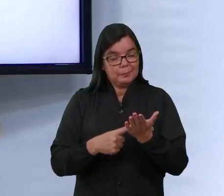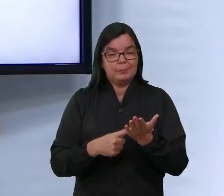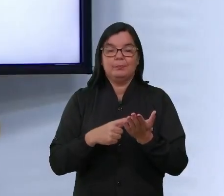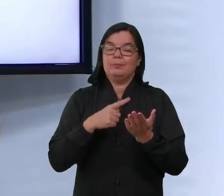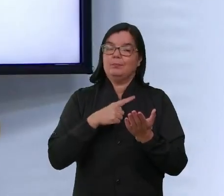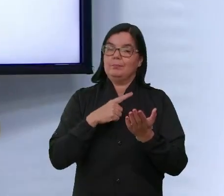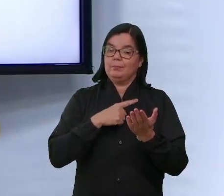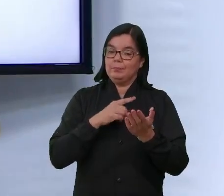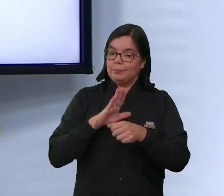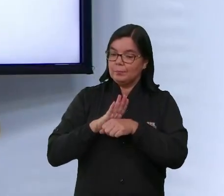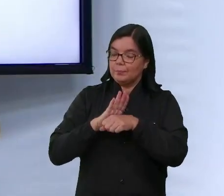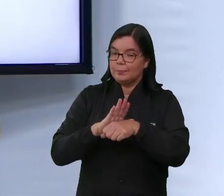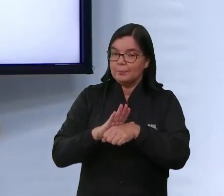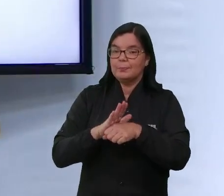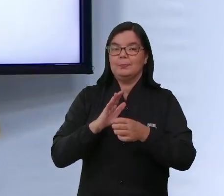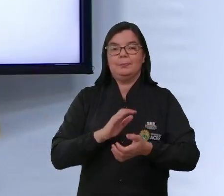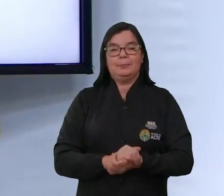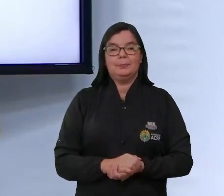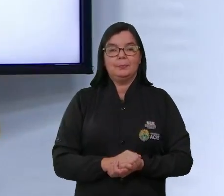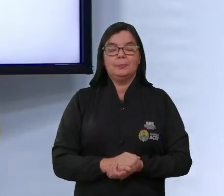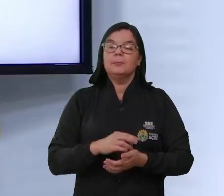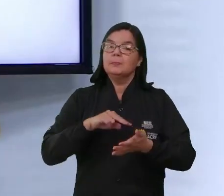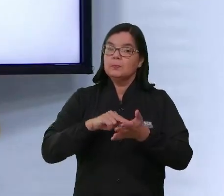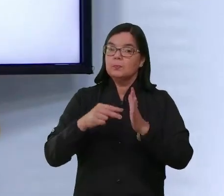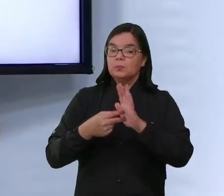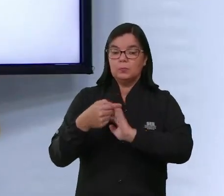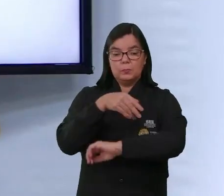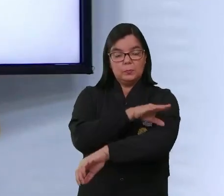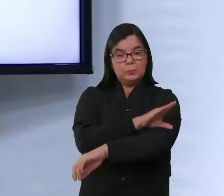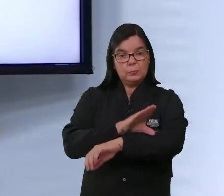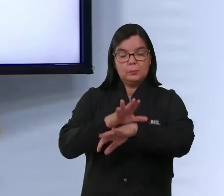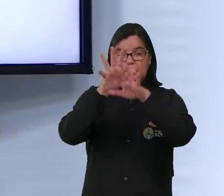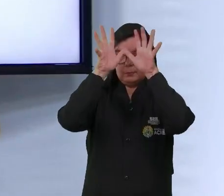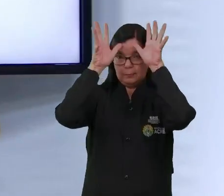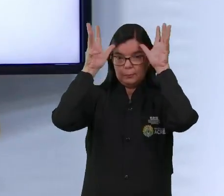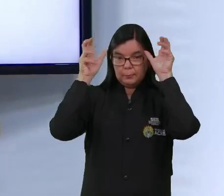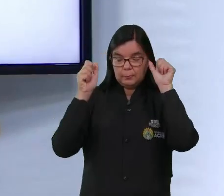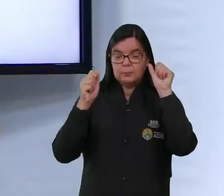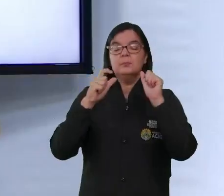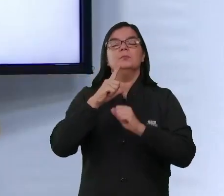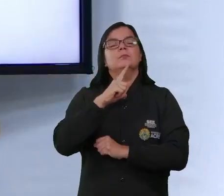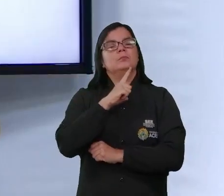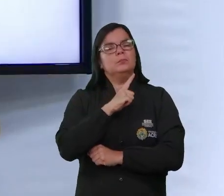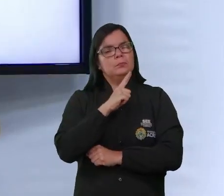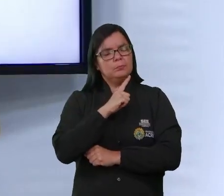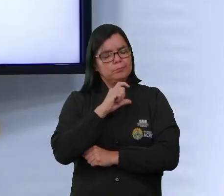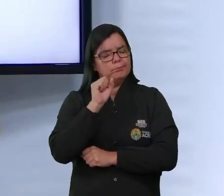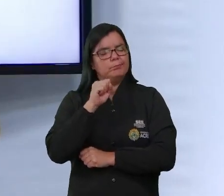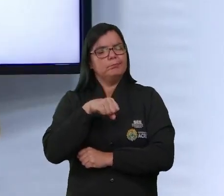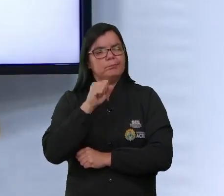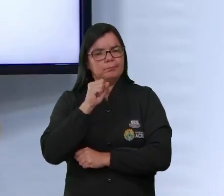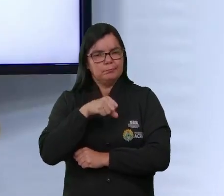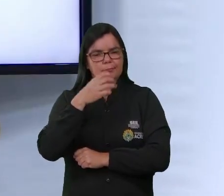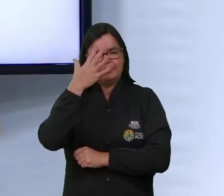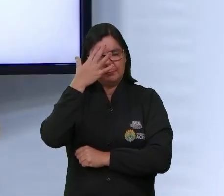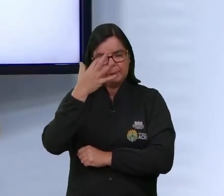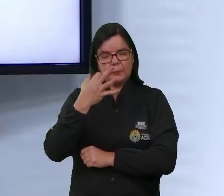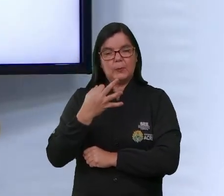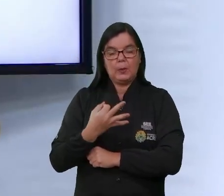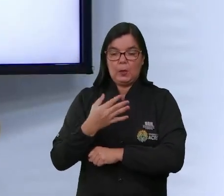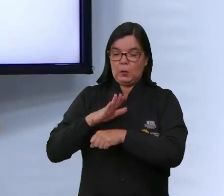temos uma colaboração, ou seja, a cultura acriana, ela teve, sim,